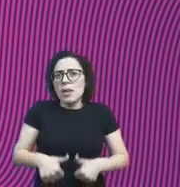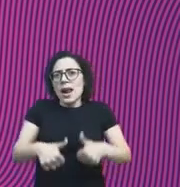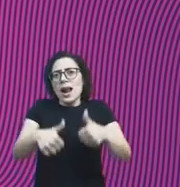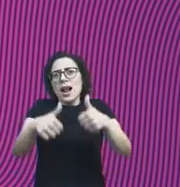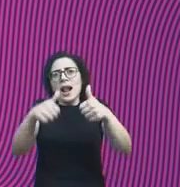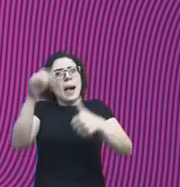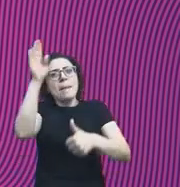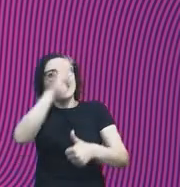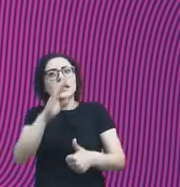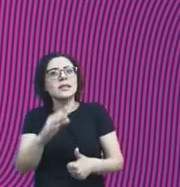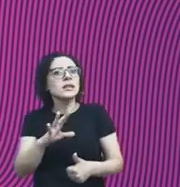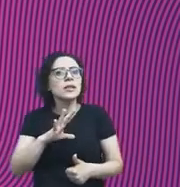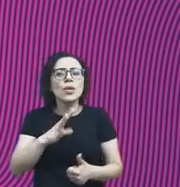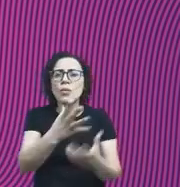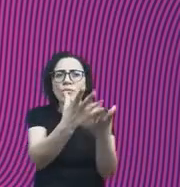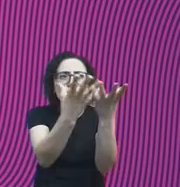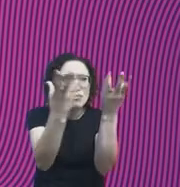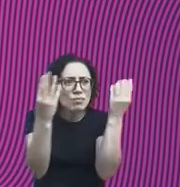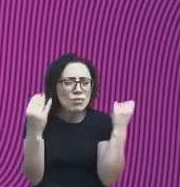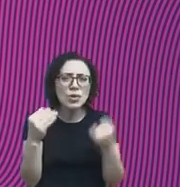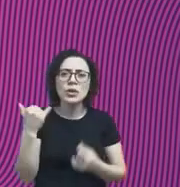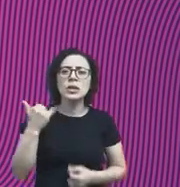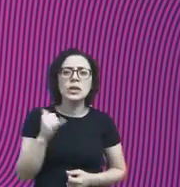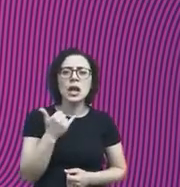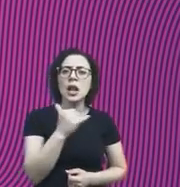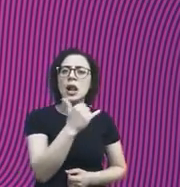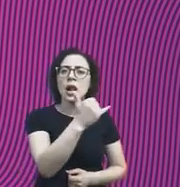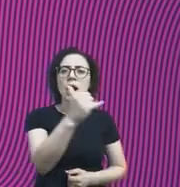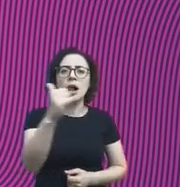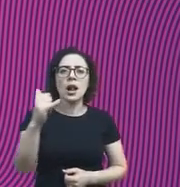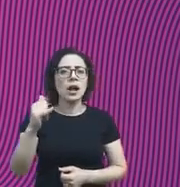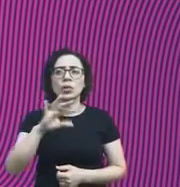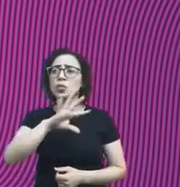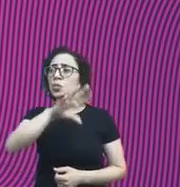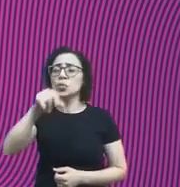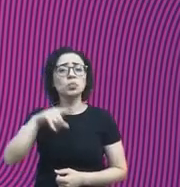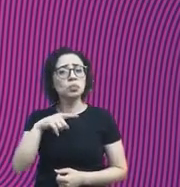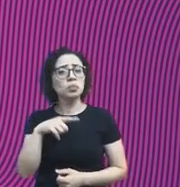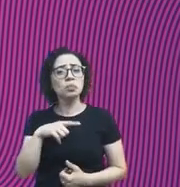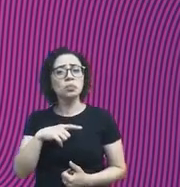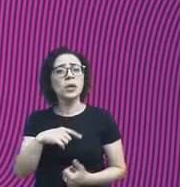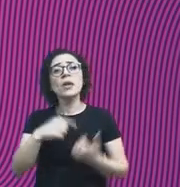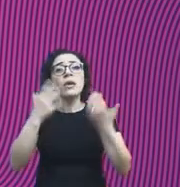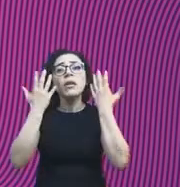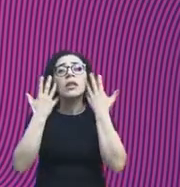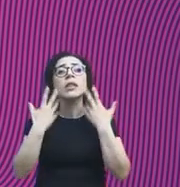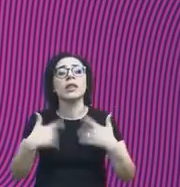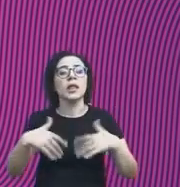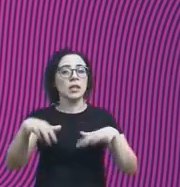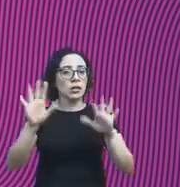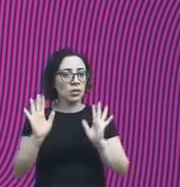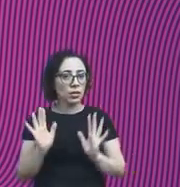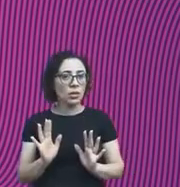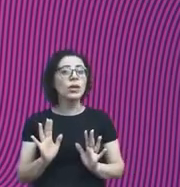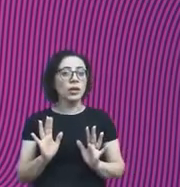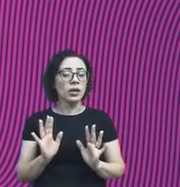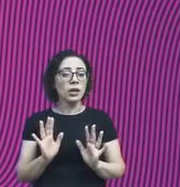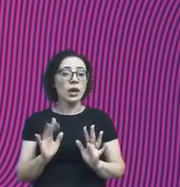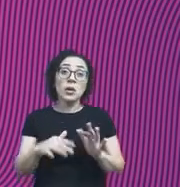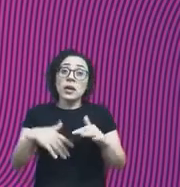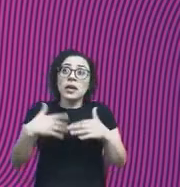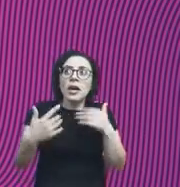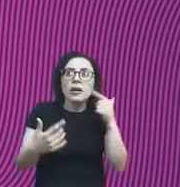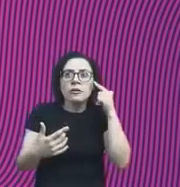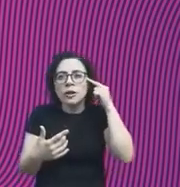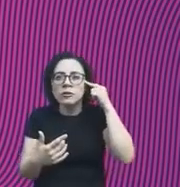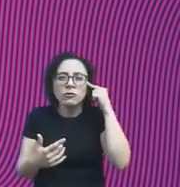já está incrementado em todo o tecido social, e as pessoas vão utilizar essas ferramentas para se educar. Não fica muito pensando em